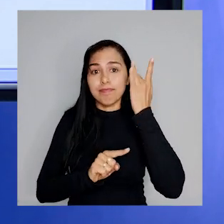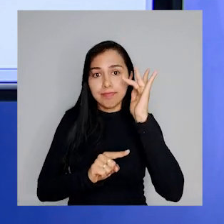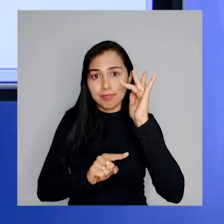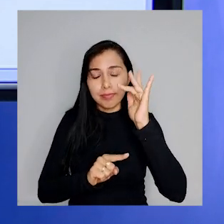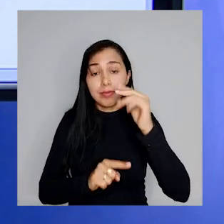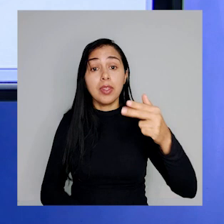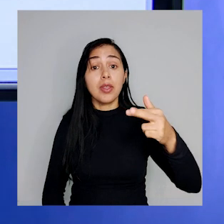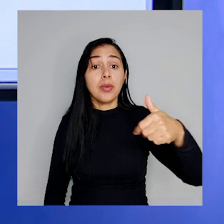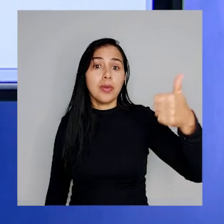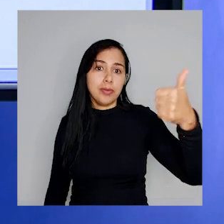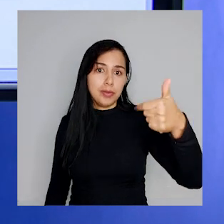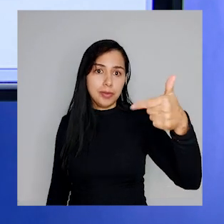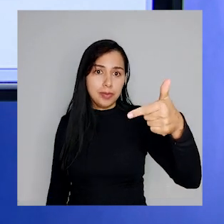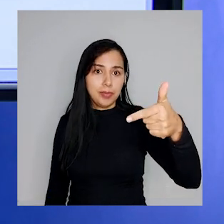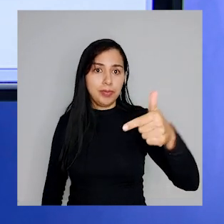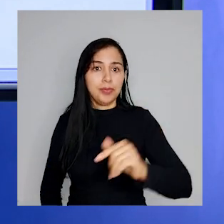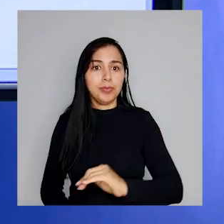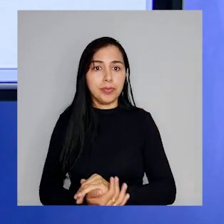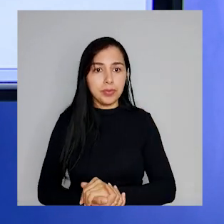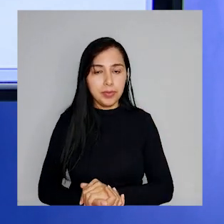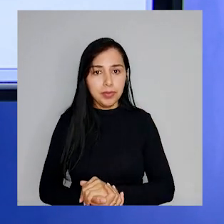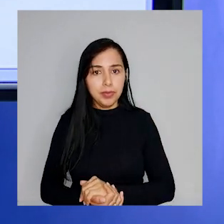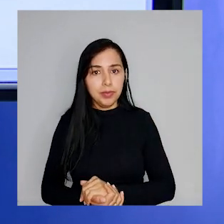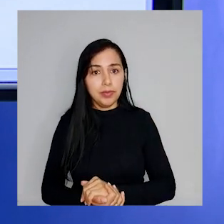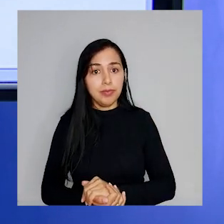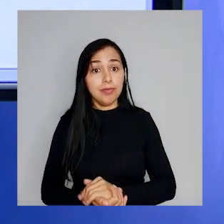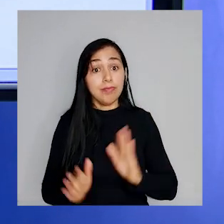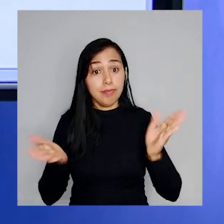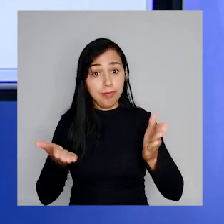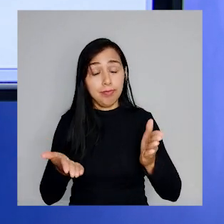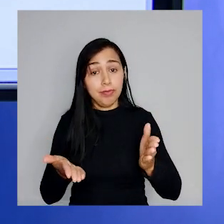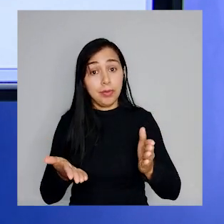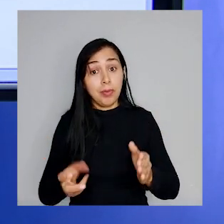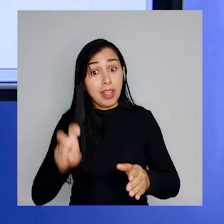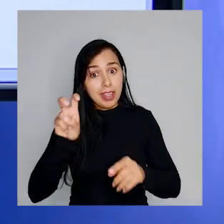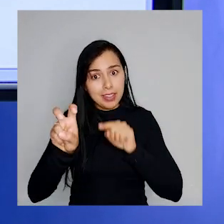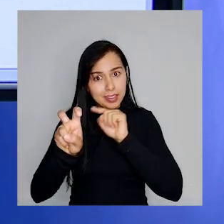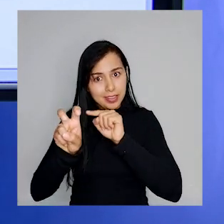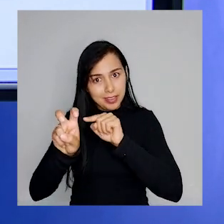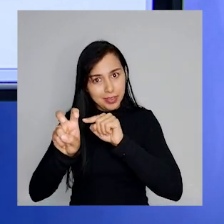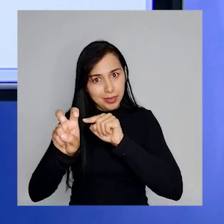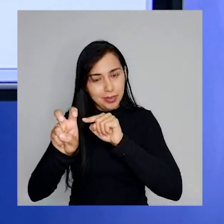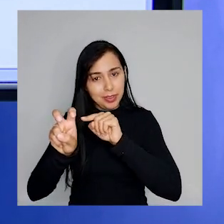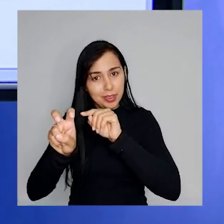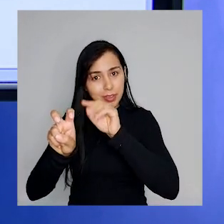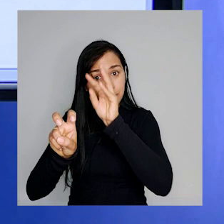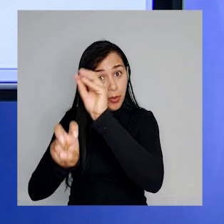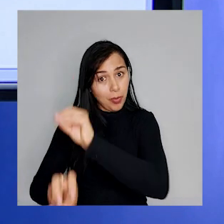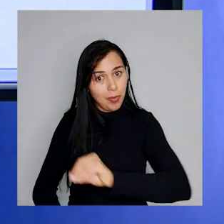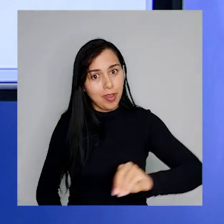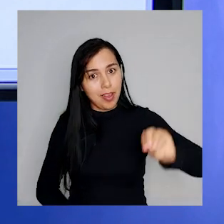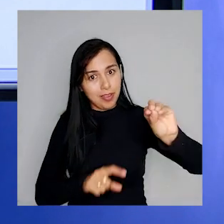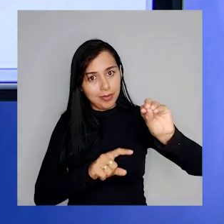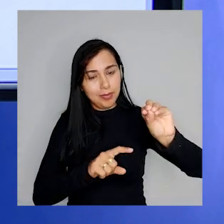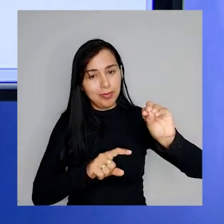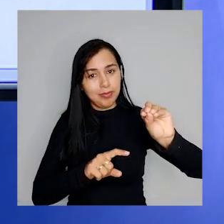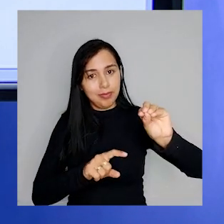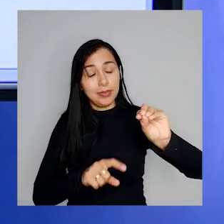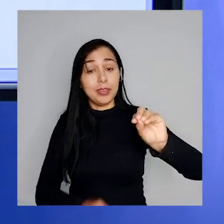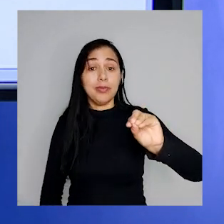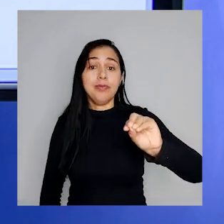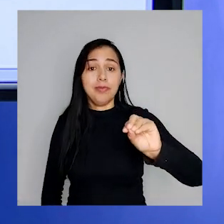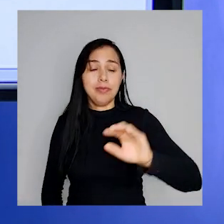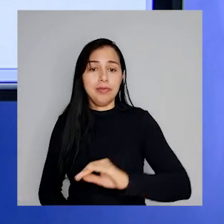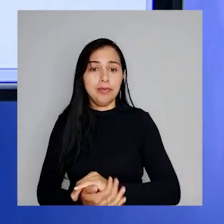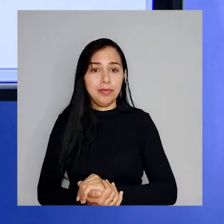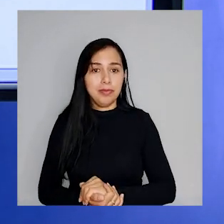igual a 12. Vamos passar esse 5 subtraindo para o segundo